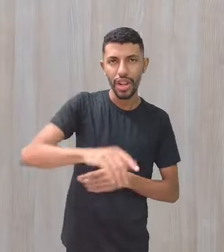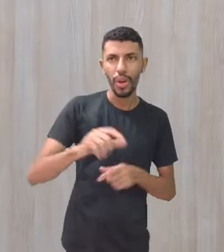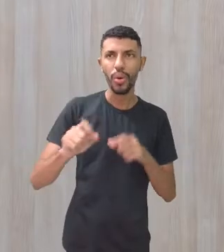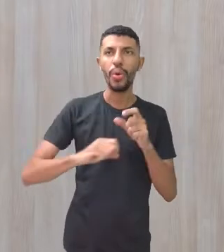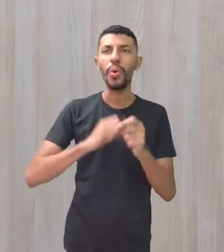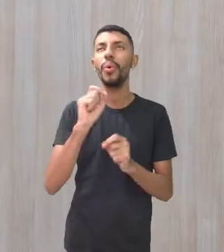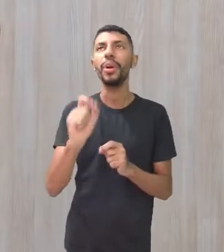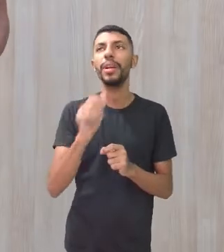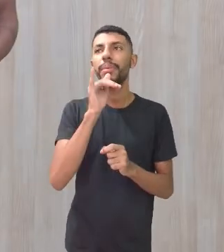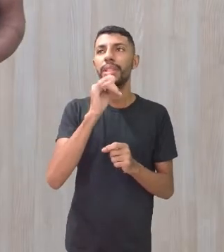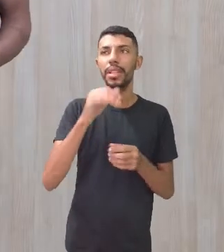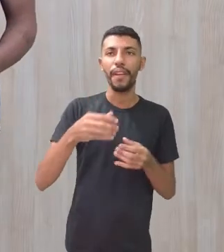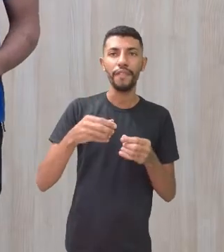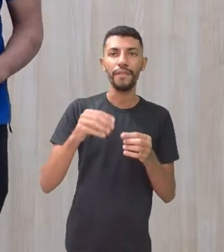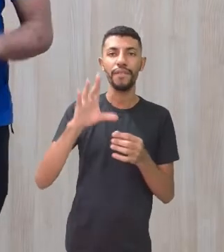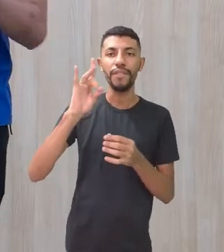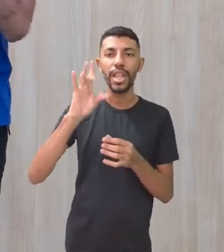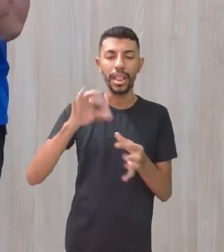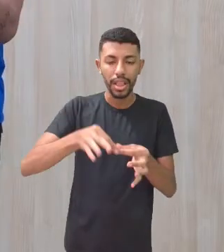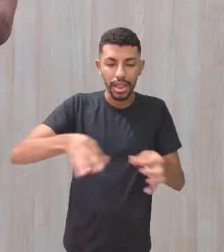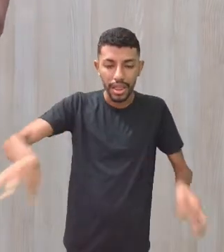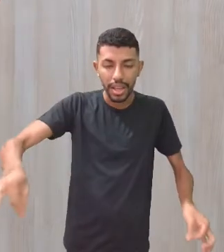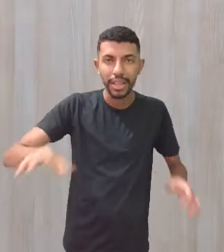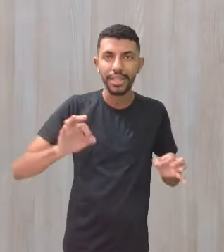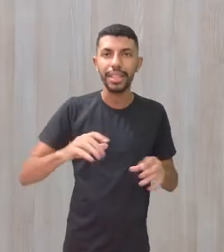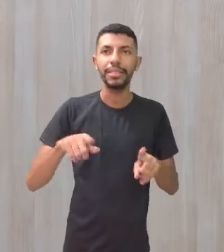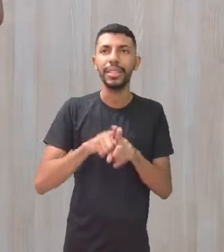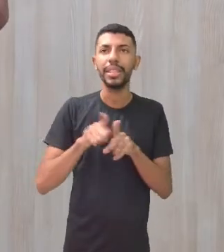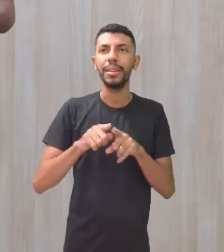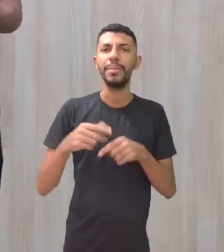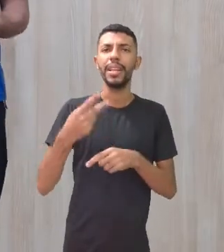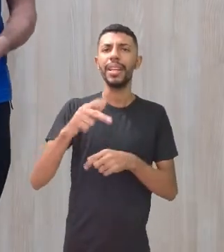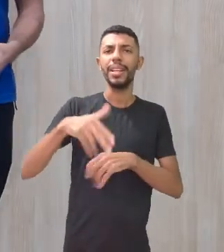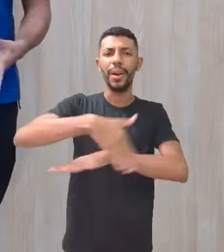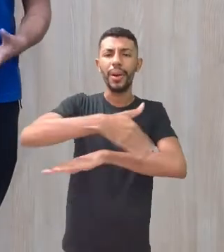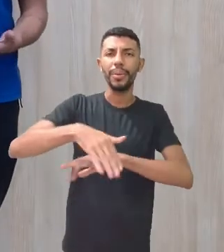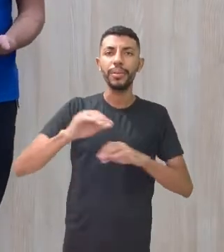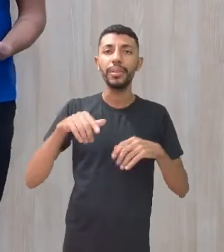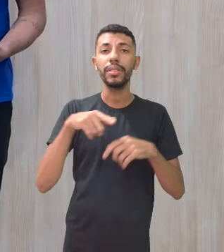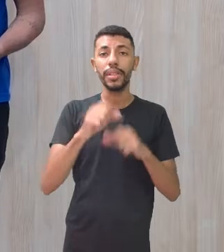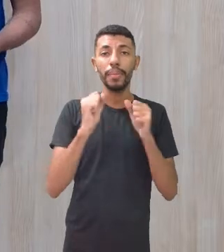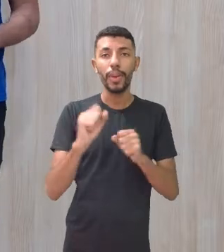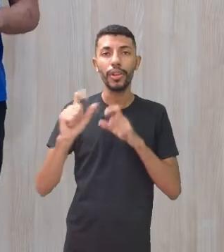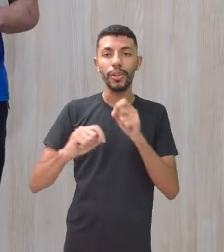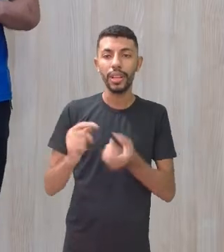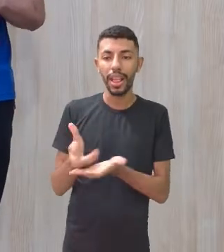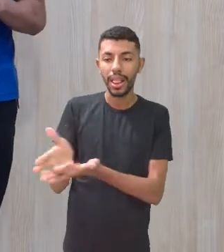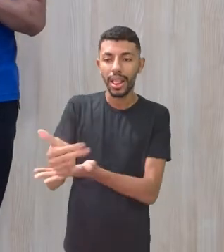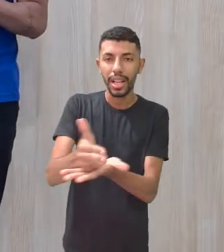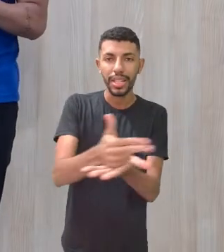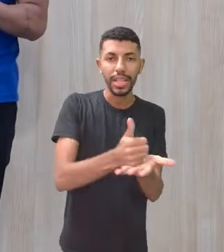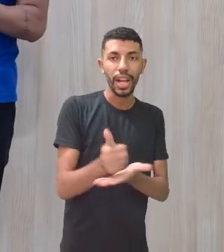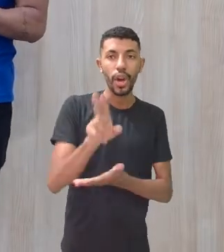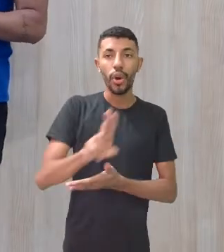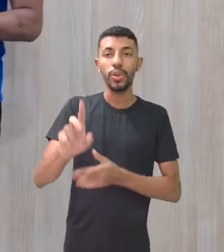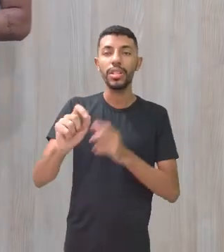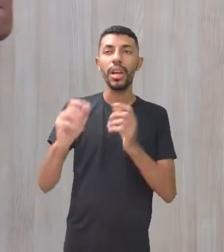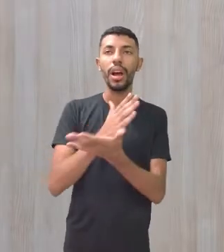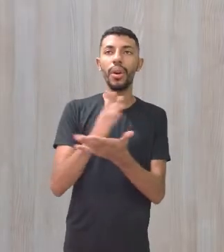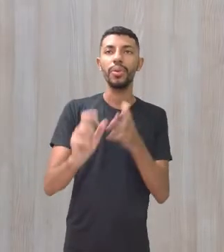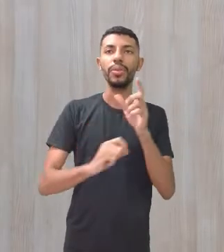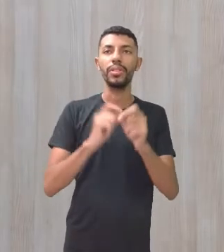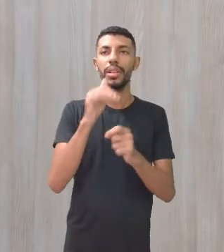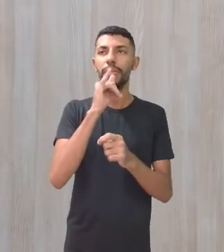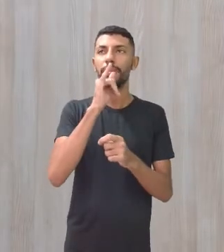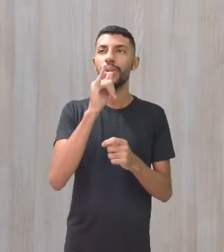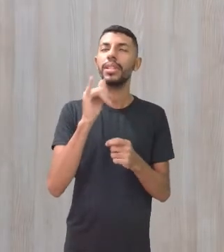ou aí na calçada da sua casa, no seu quintal, com quem você tiver, desenha lá, coloca uns obstáculos, como se fossem